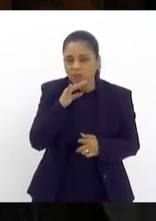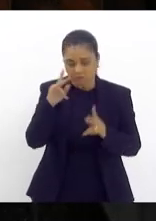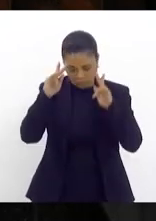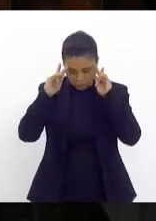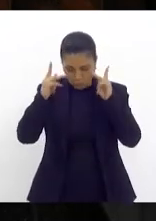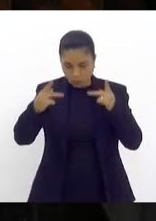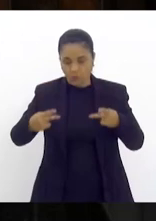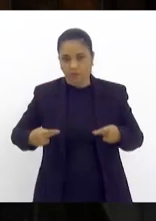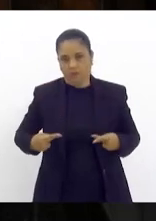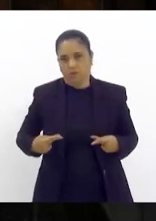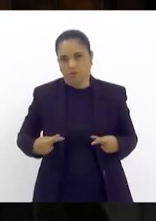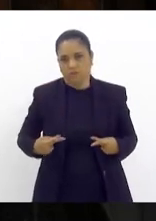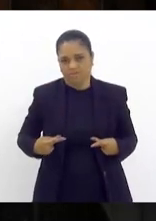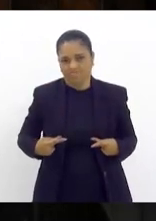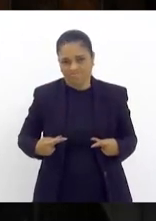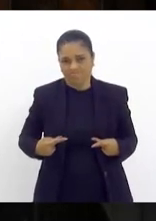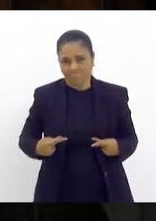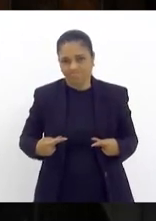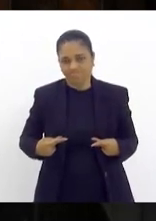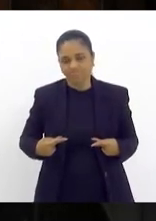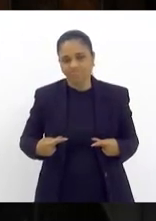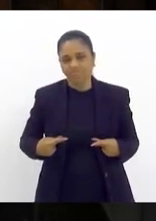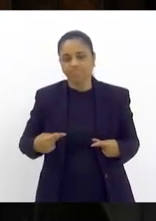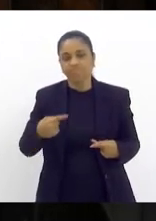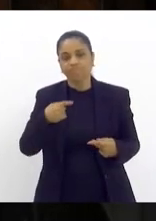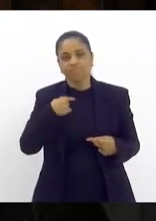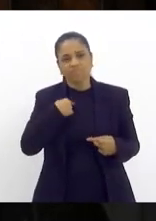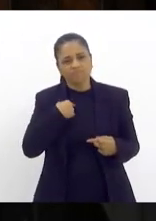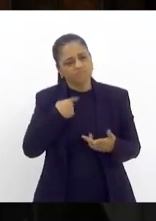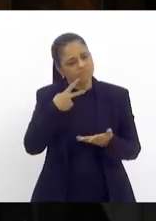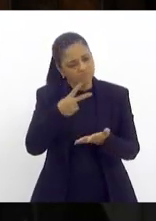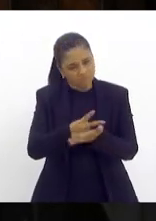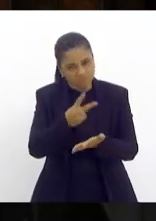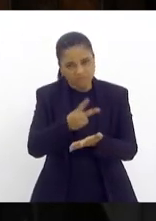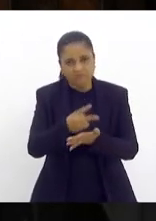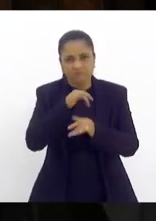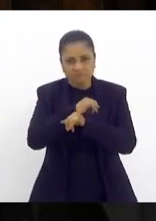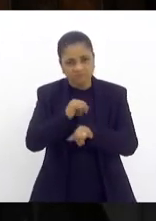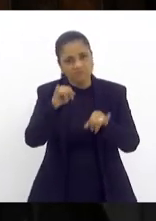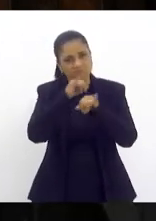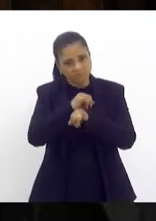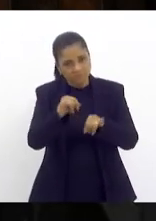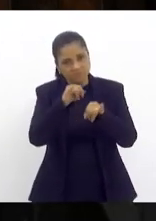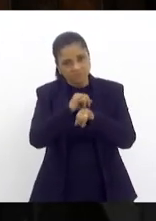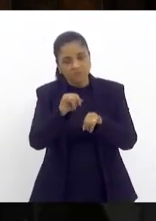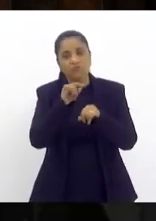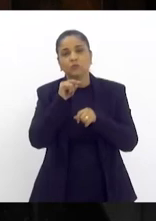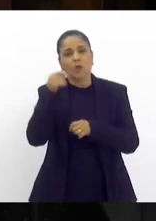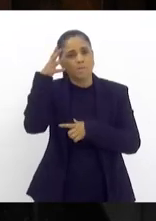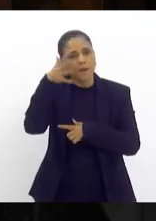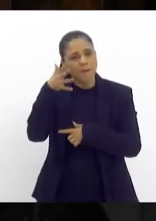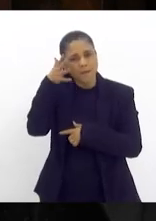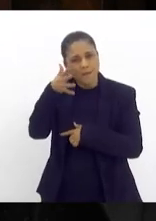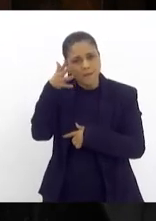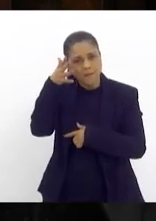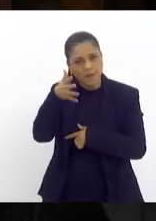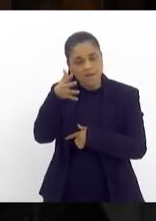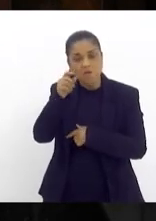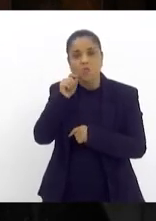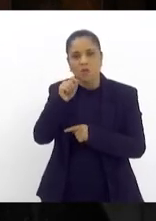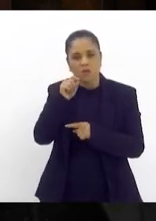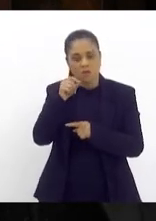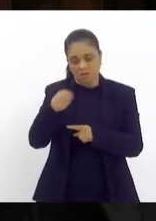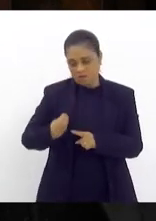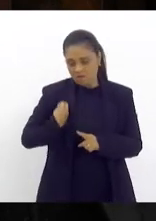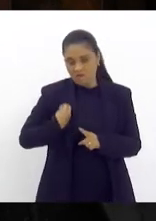humanos. Eu venho discursando aqui seguidamente que nós estamos vivendo na